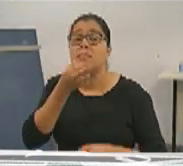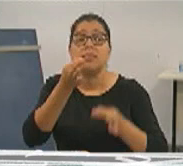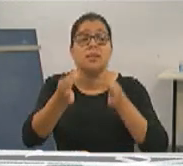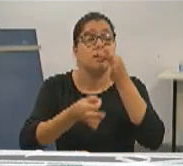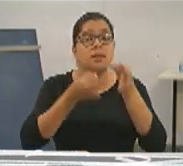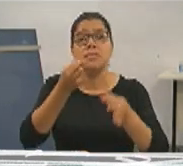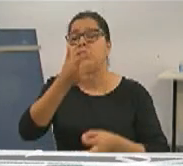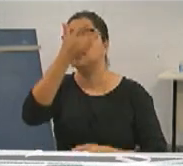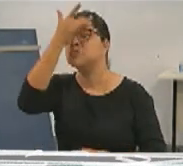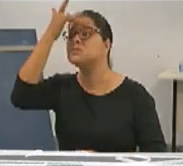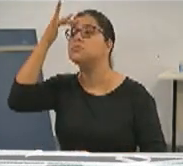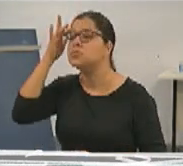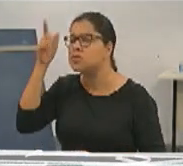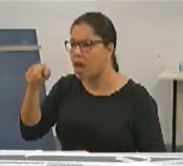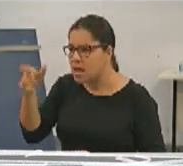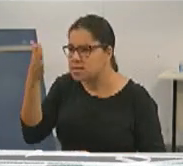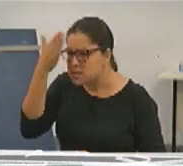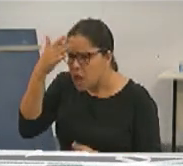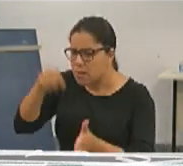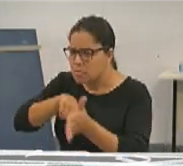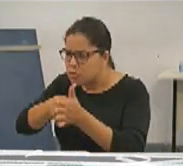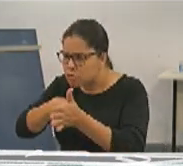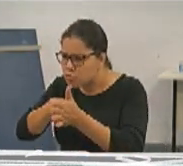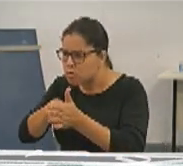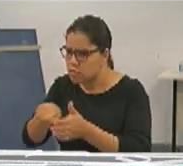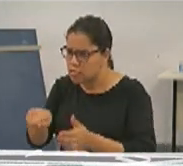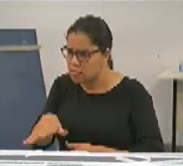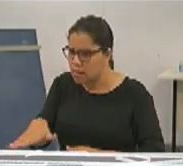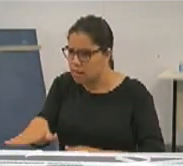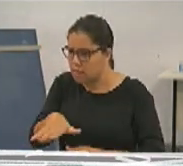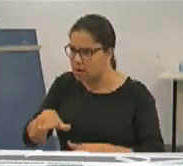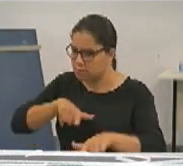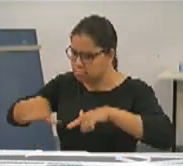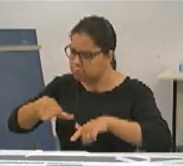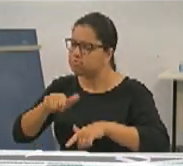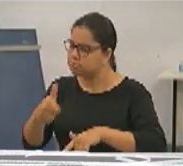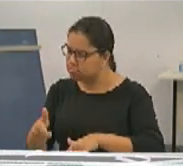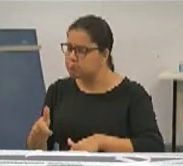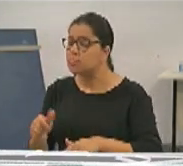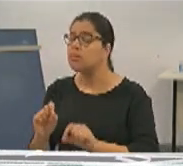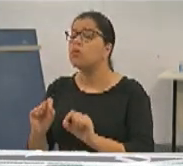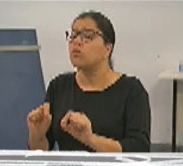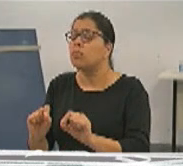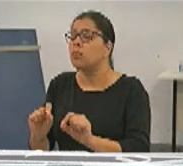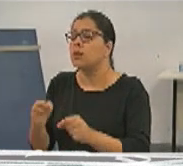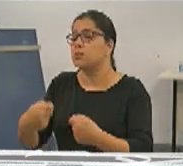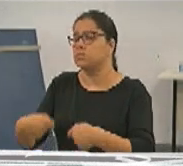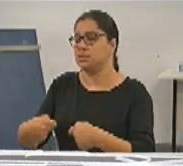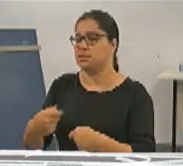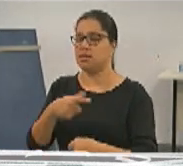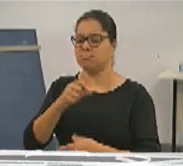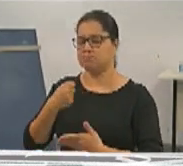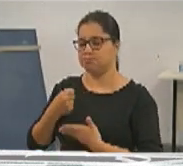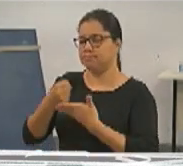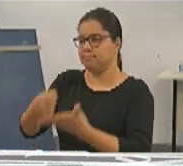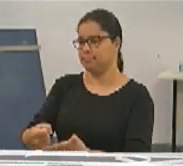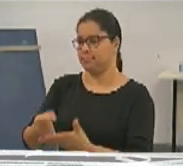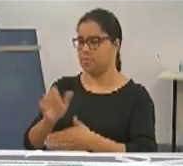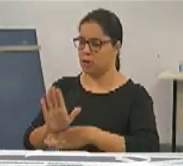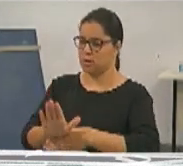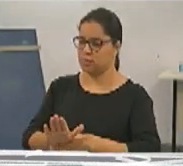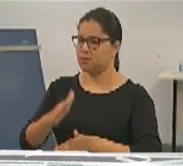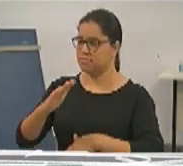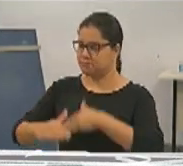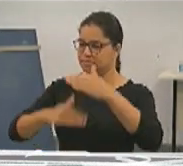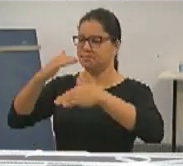Ouvir as pessoas que têm expertises, né? E todos nós aqui temos expertise, temos capacidade de contribuir para a nossa